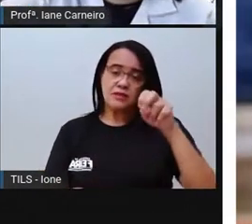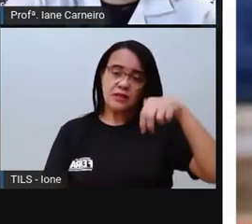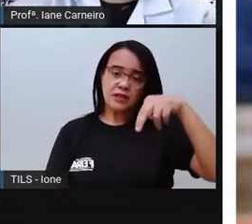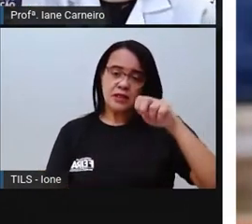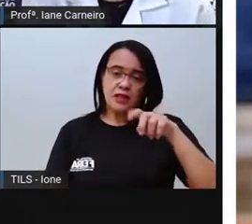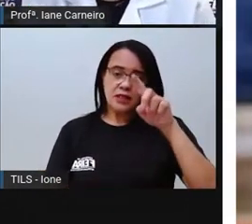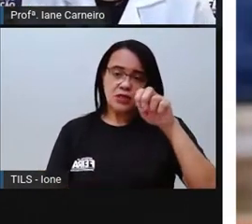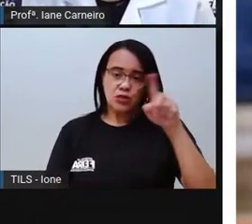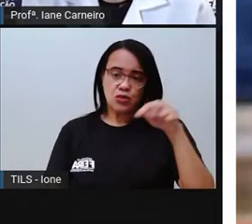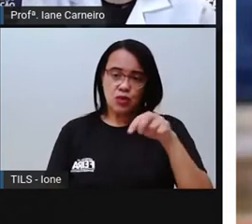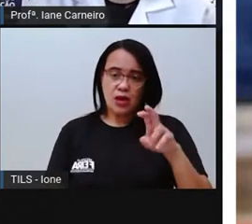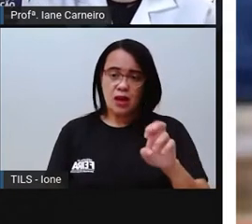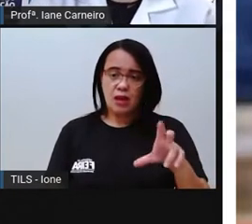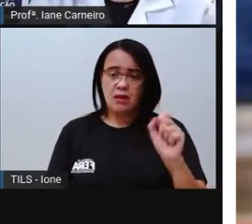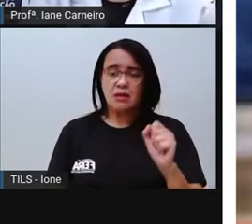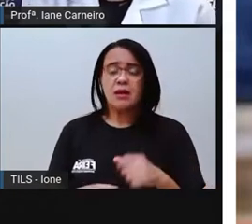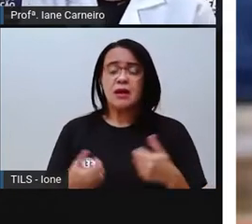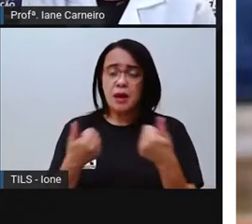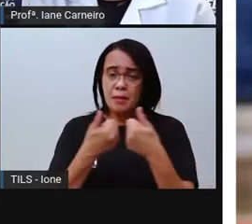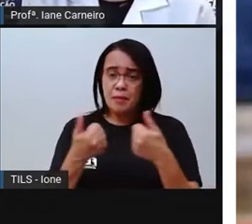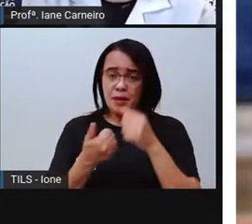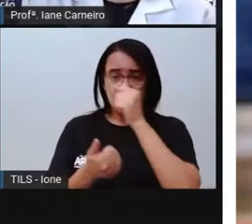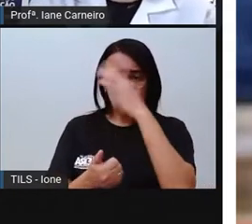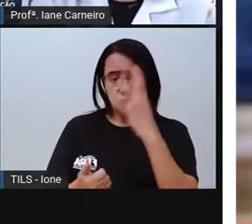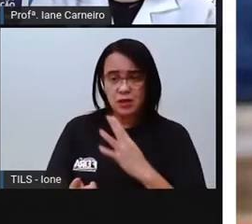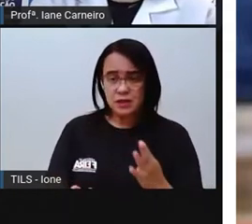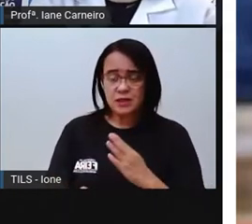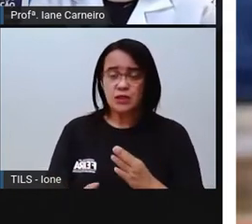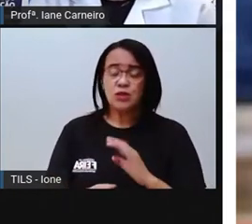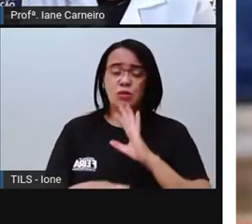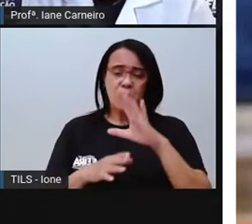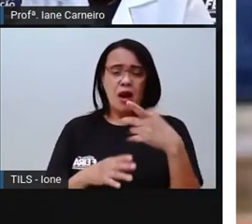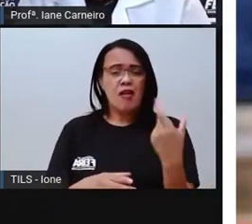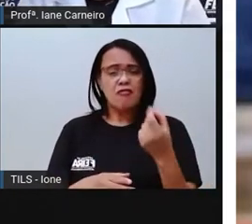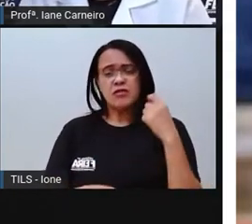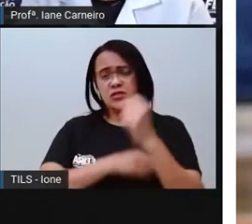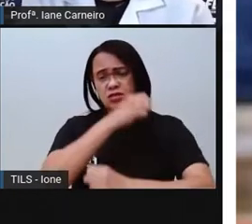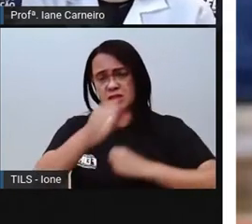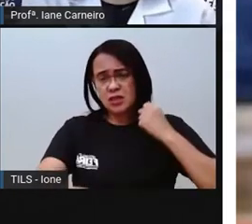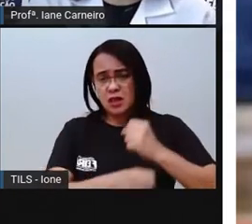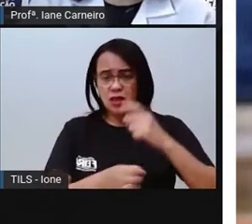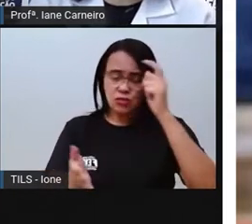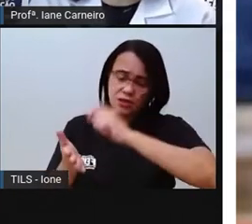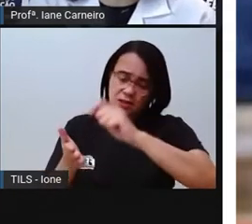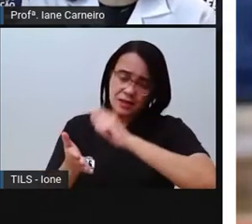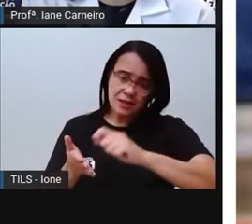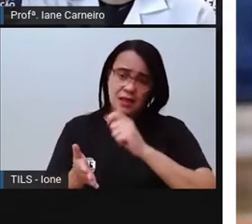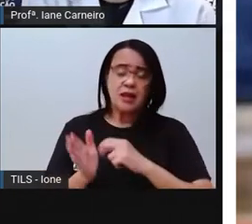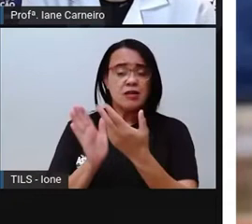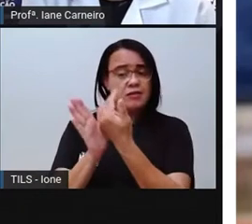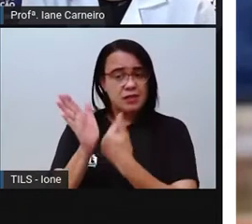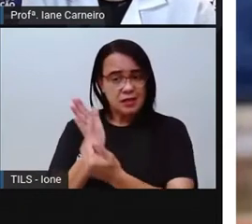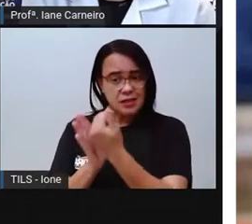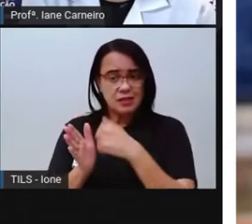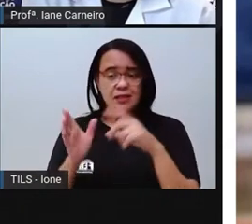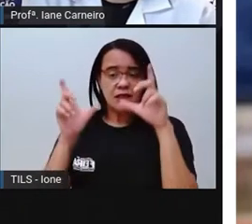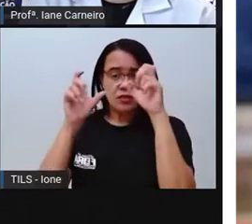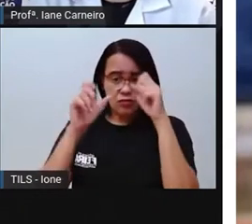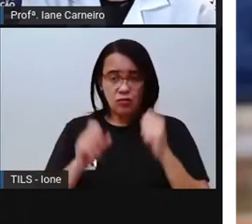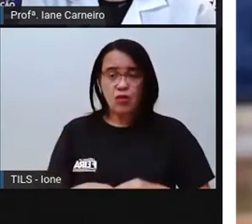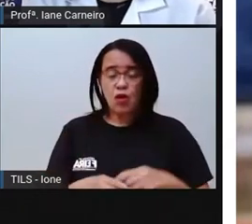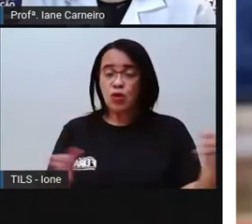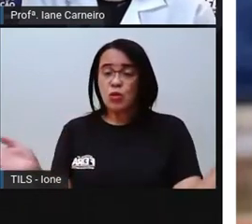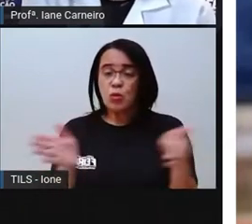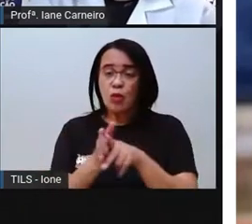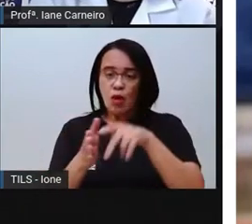longe um pouco do Brasil. Faz 20 anos que escrevo e desenho livros para crianças. Meu